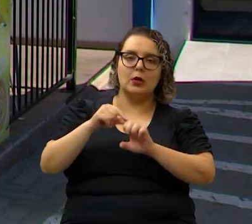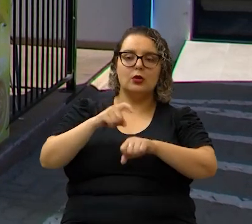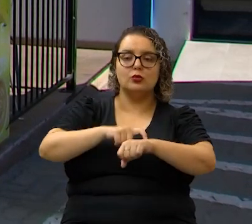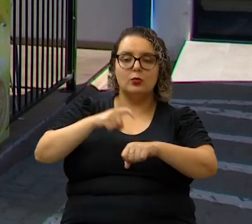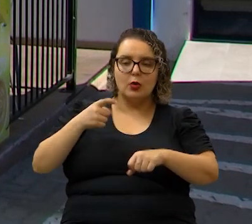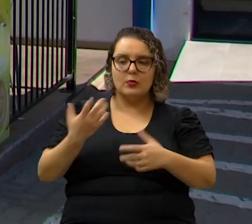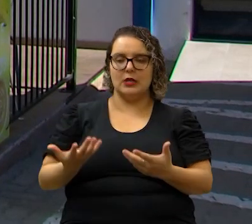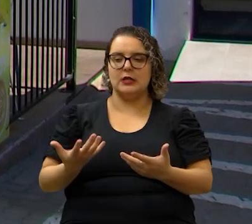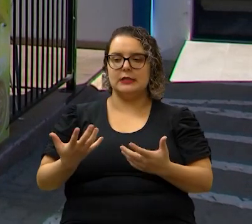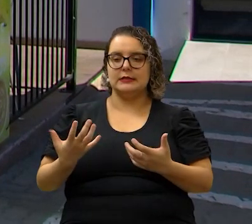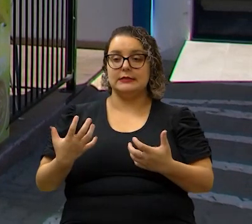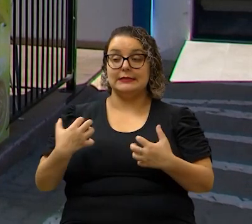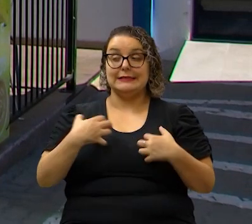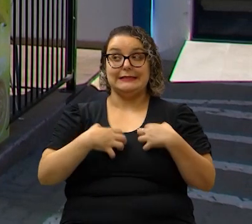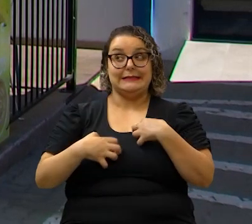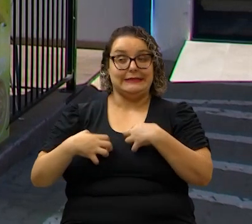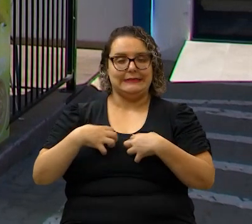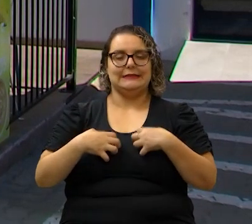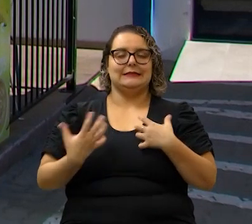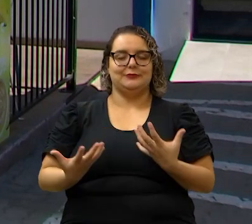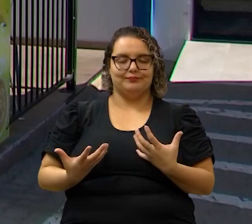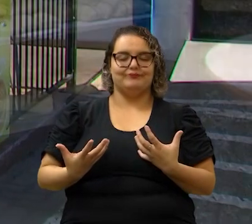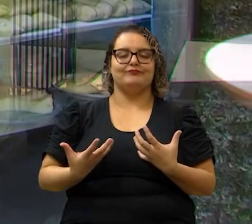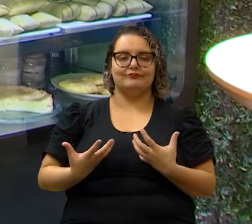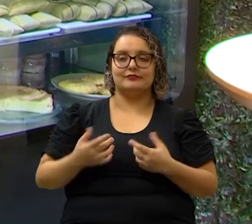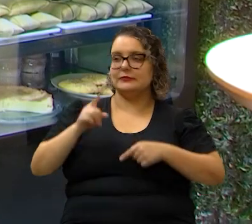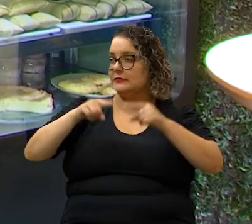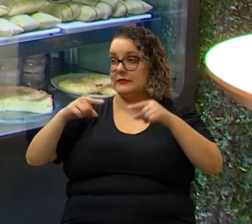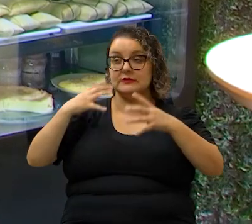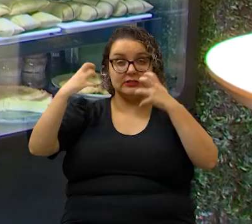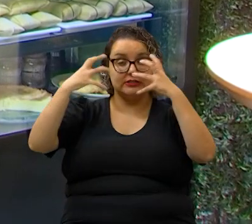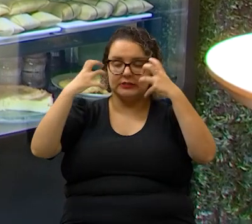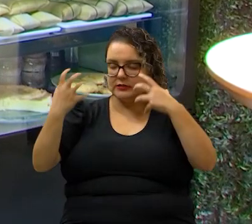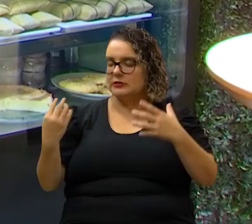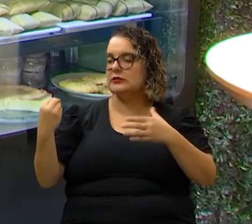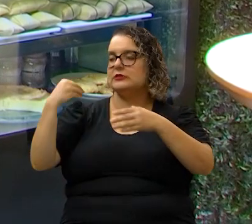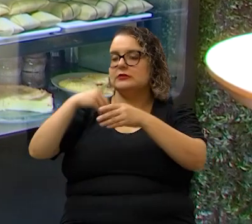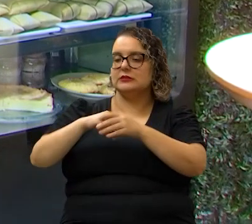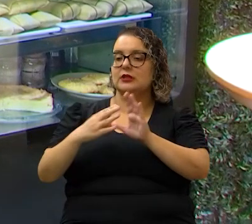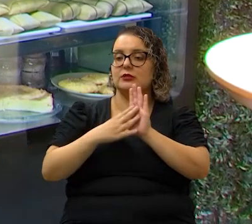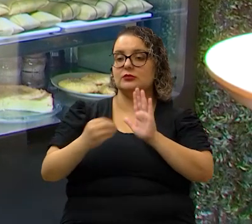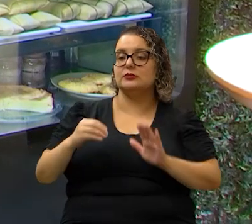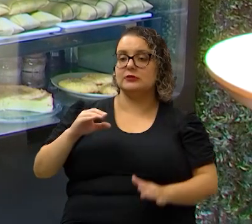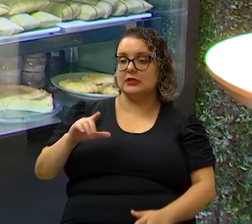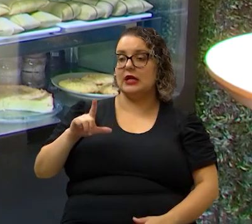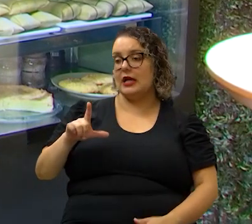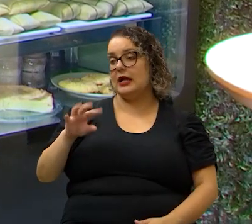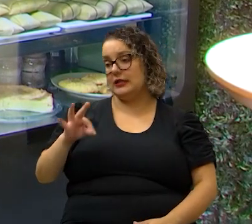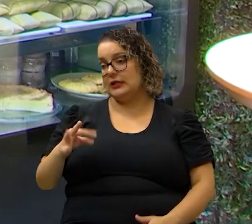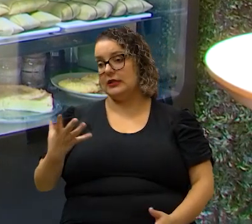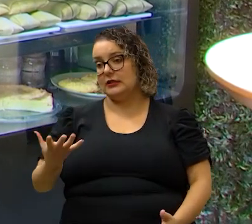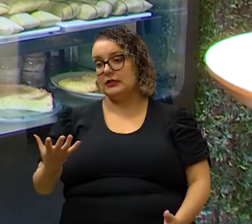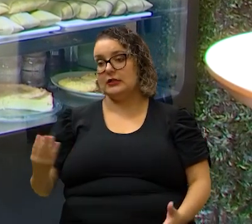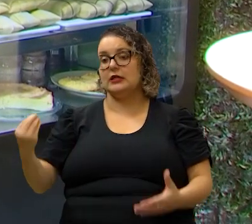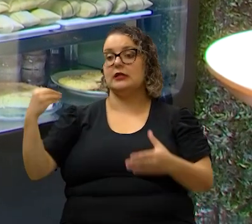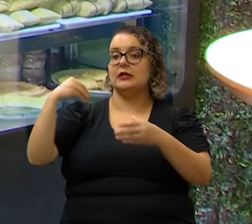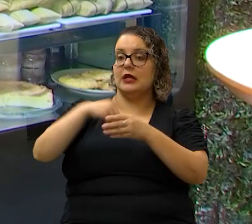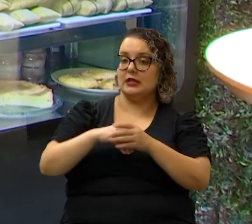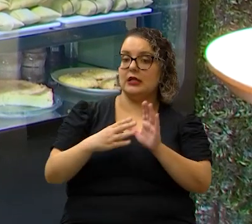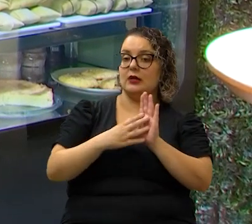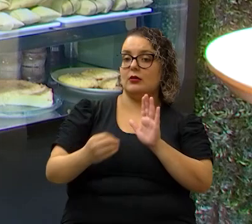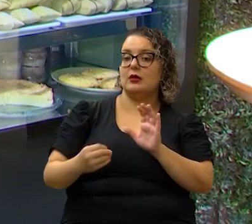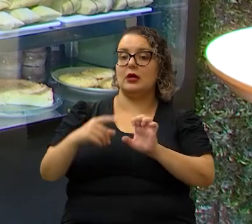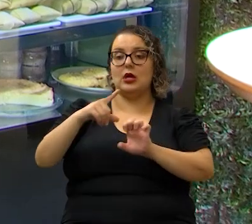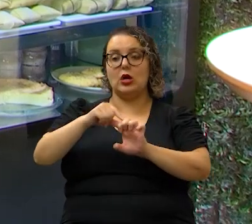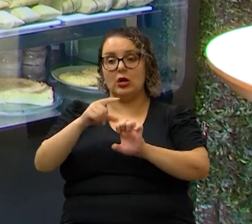num momento de angústias emocionais, né, de picos de estresse dentro do modelo CLT, e aí dentro do